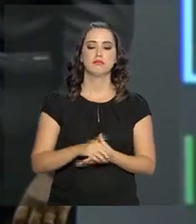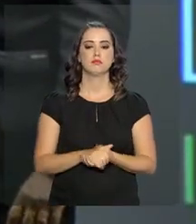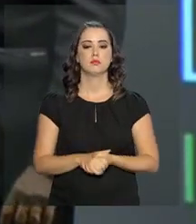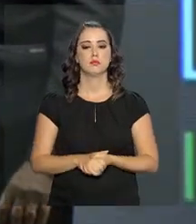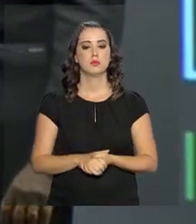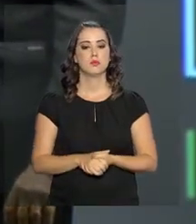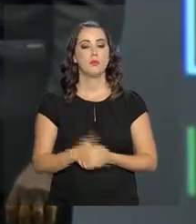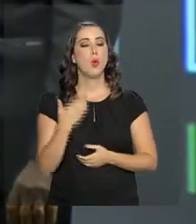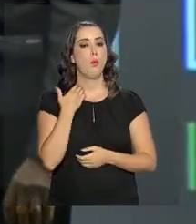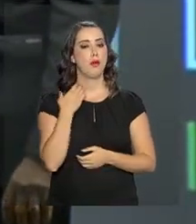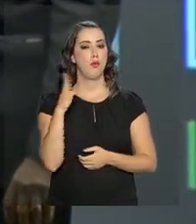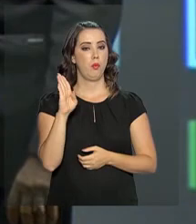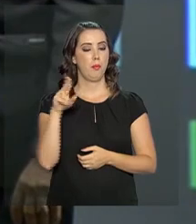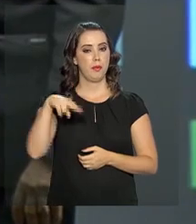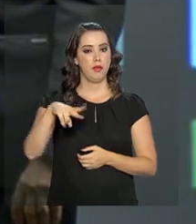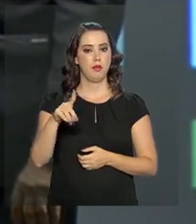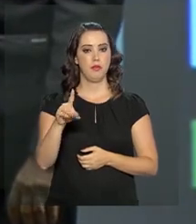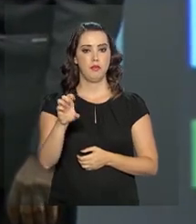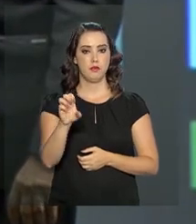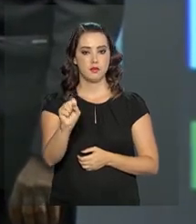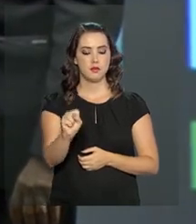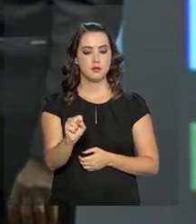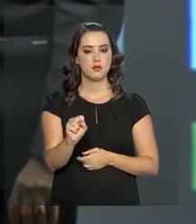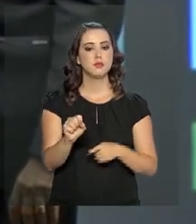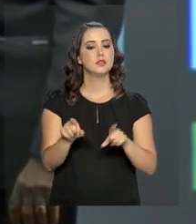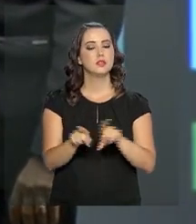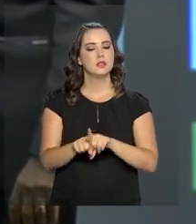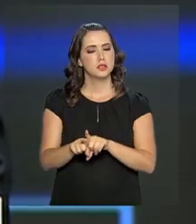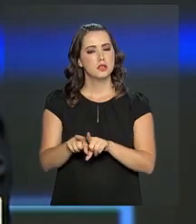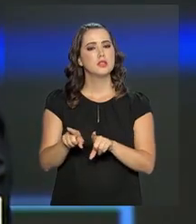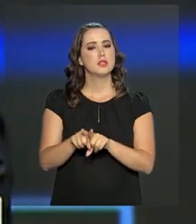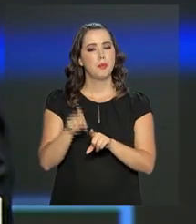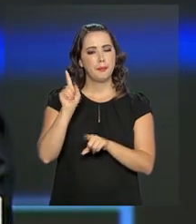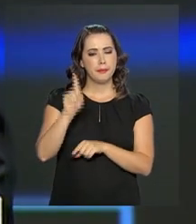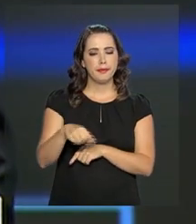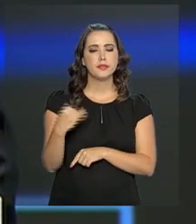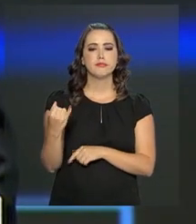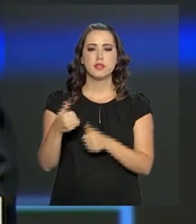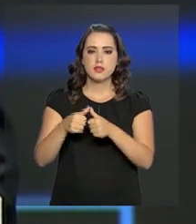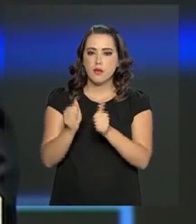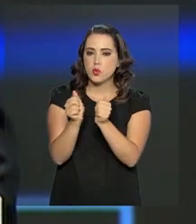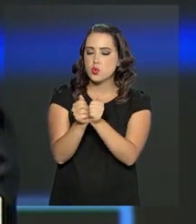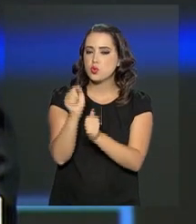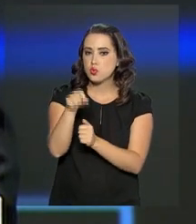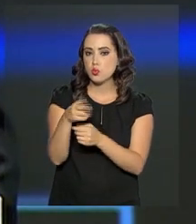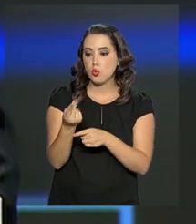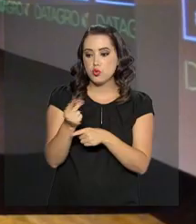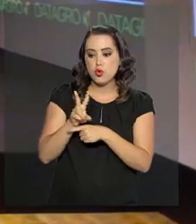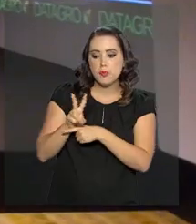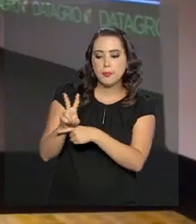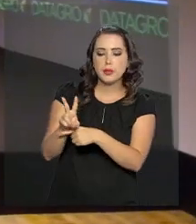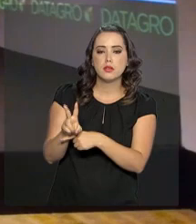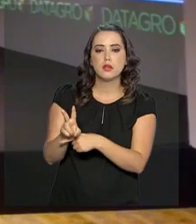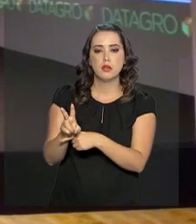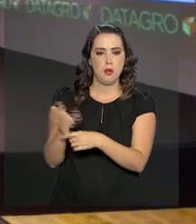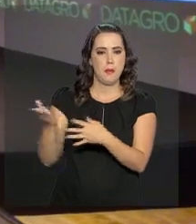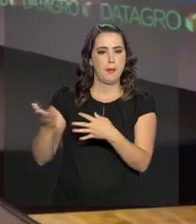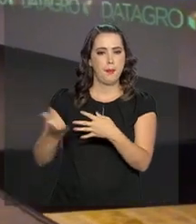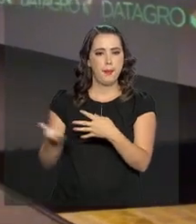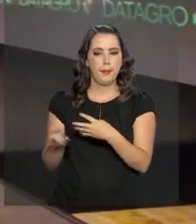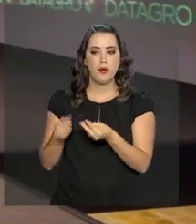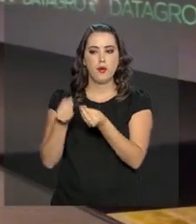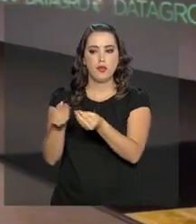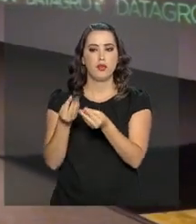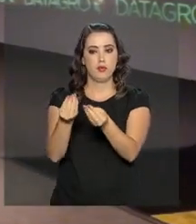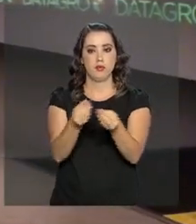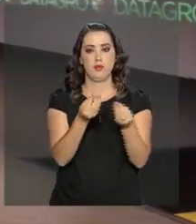Banco Nacional de Desenvolvimento Econômico e Social, o BNDES, é um dos principais financiadores do setor e tem contribuído